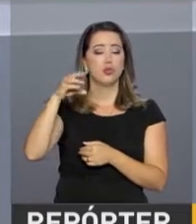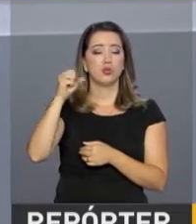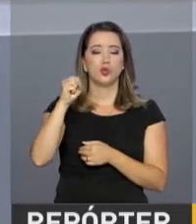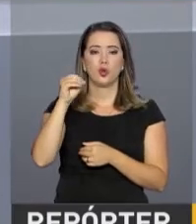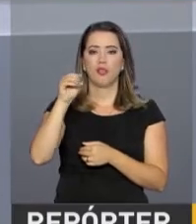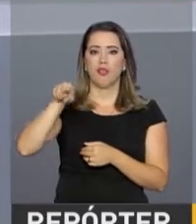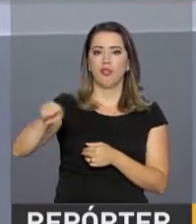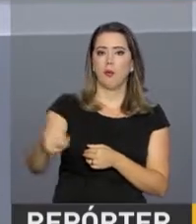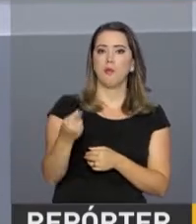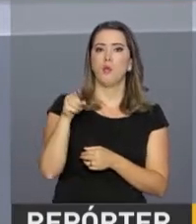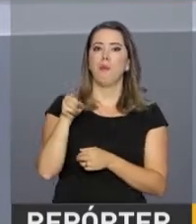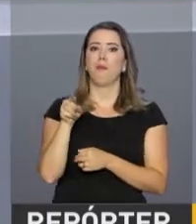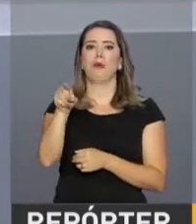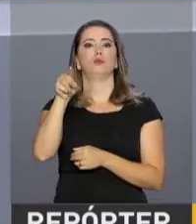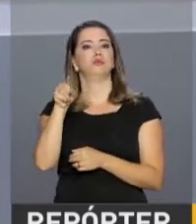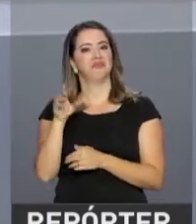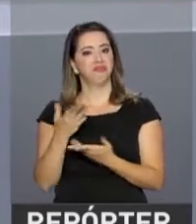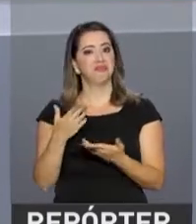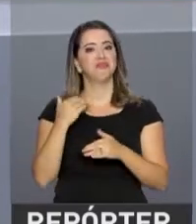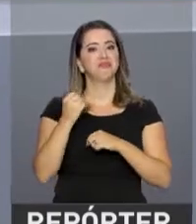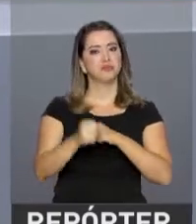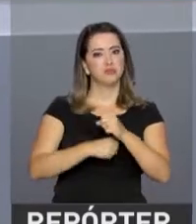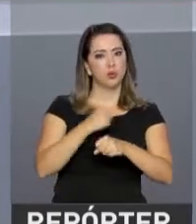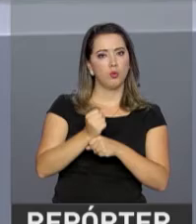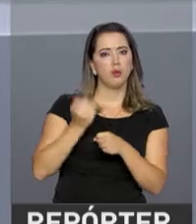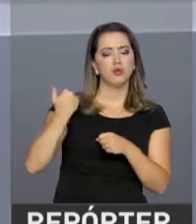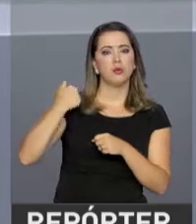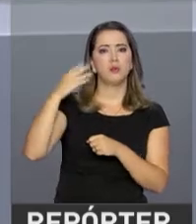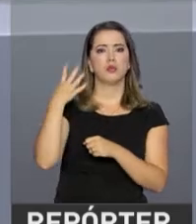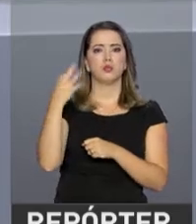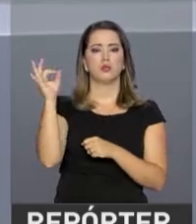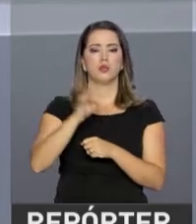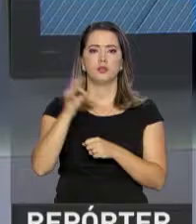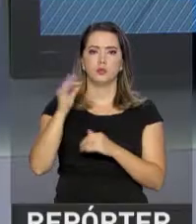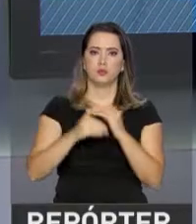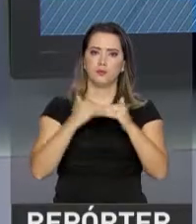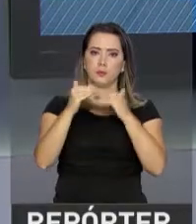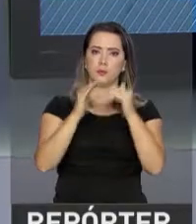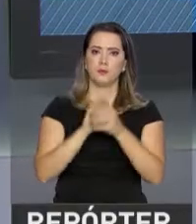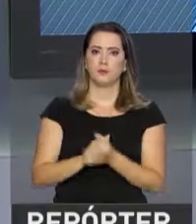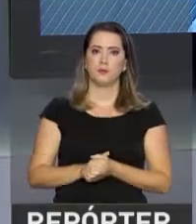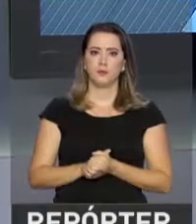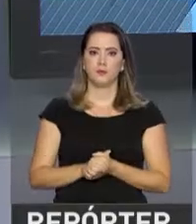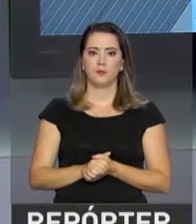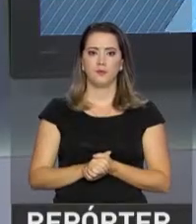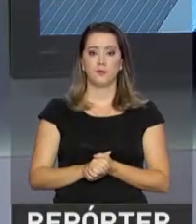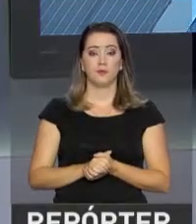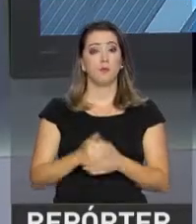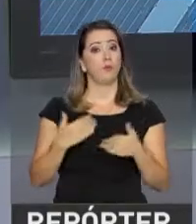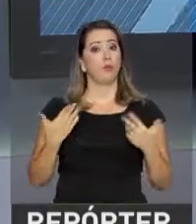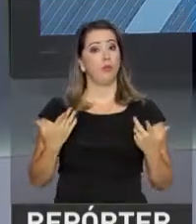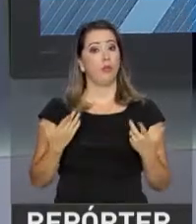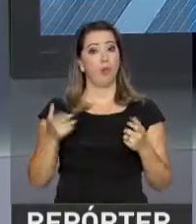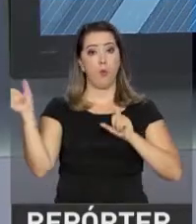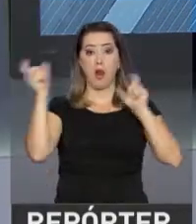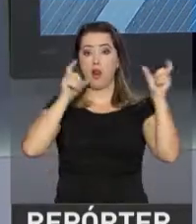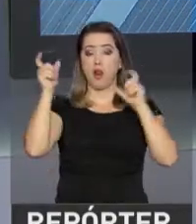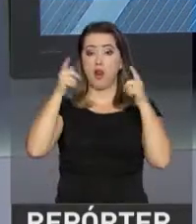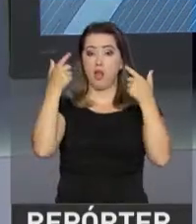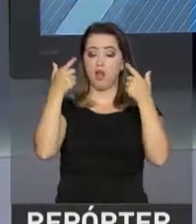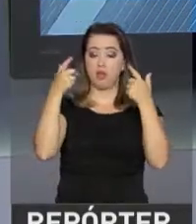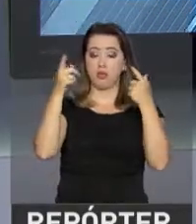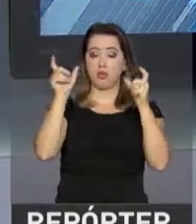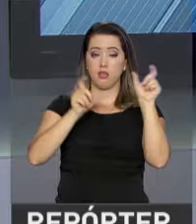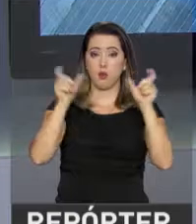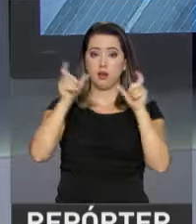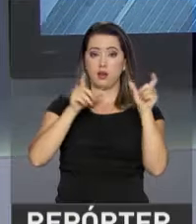no ano a alta do ibovespa já ultrapassa 4 por cento e um alerta aos consumidores comprar